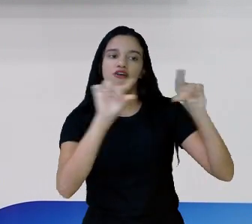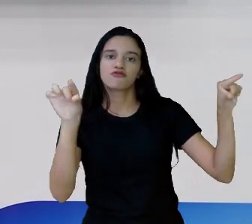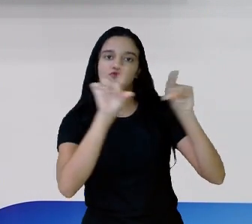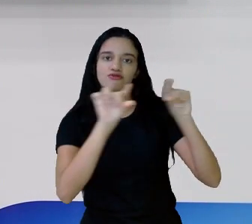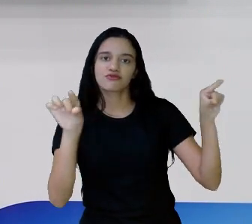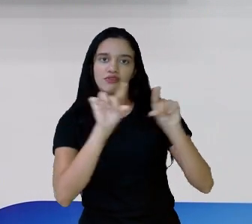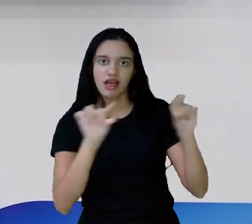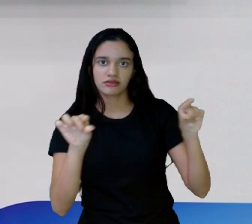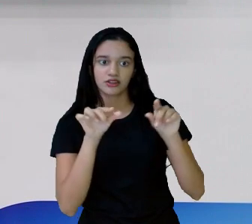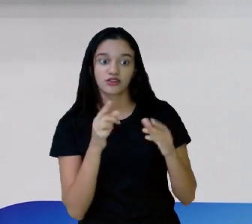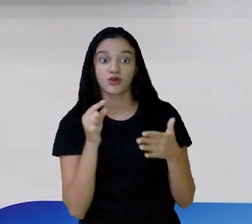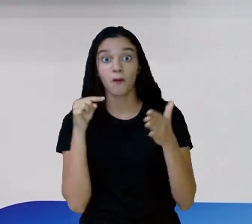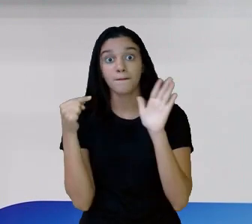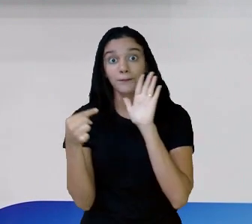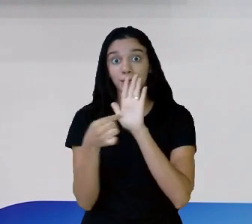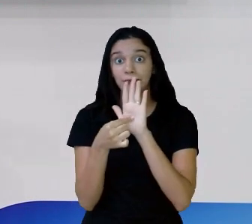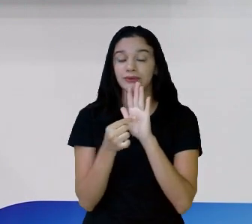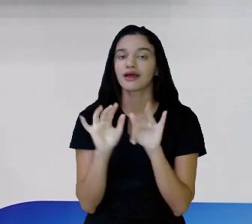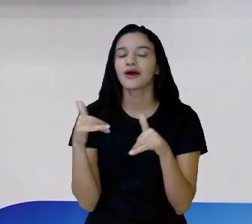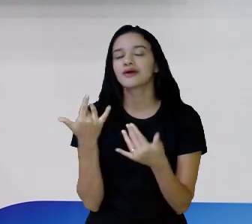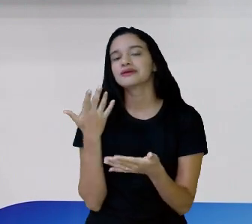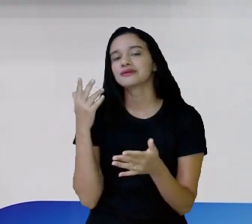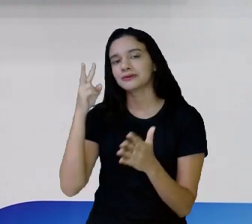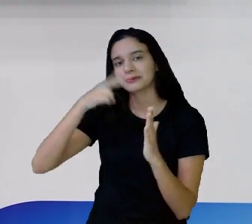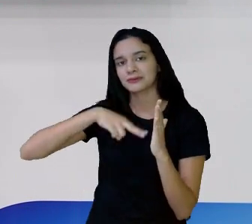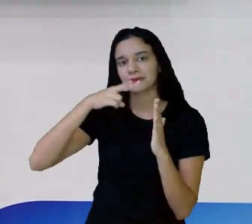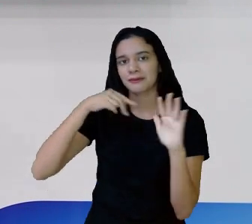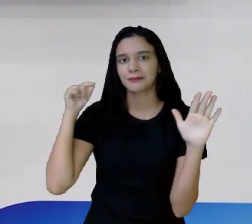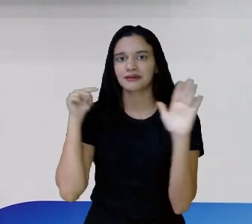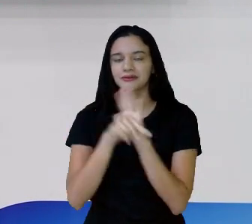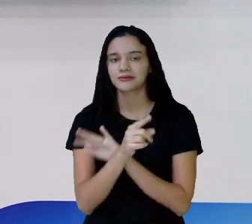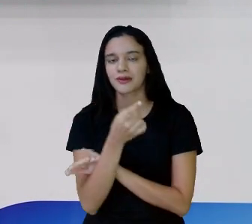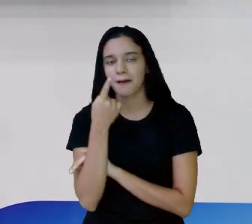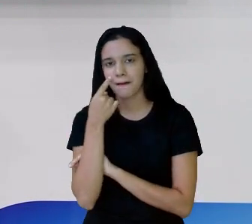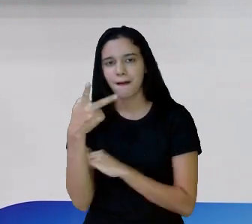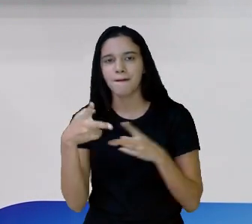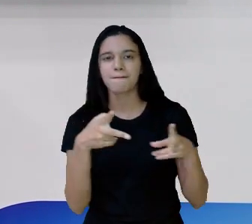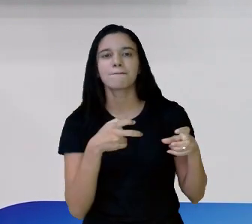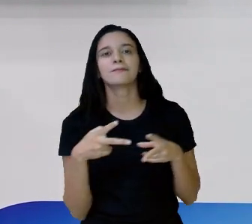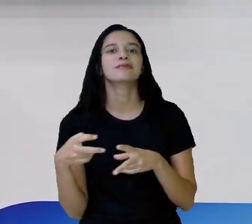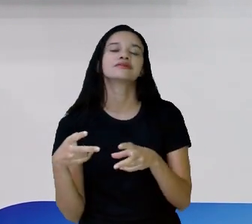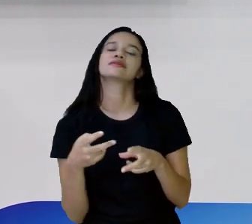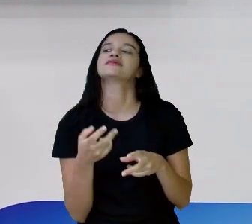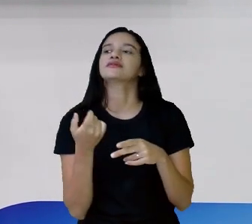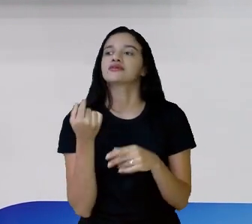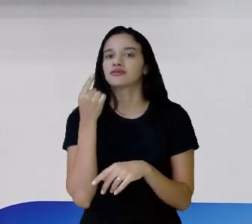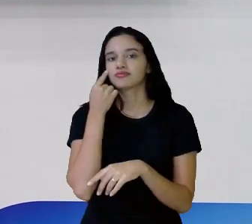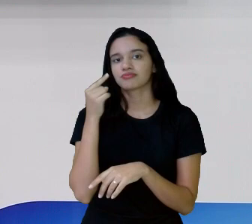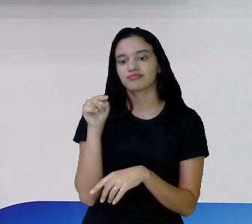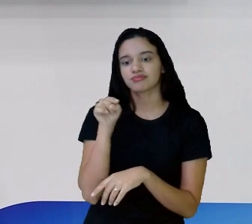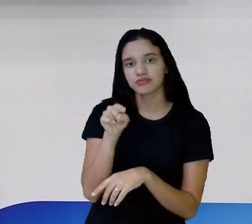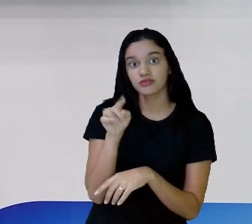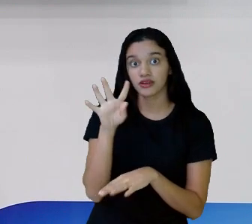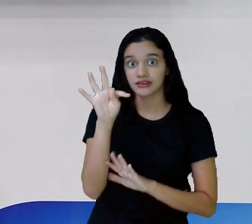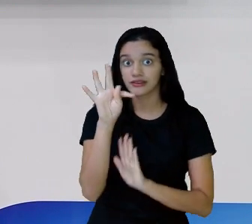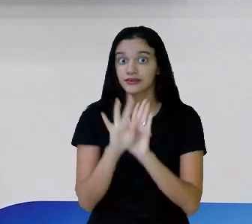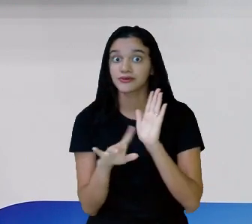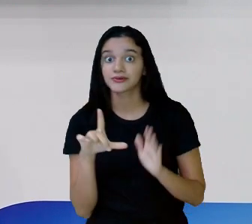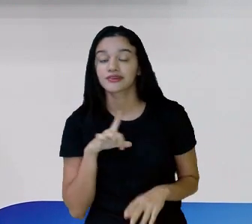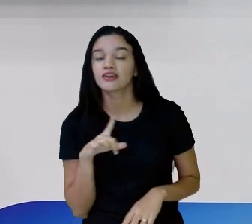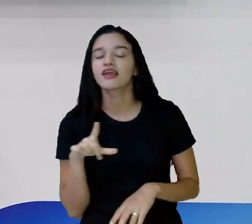estivesse com o ponto final. Por exemplo, deixa eu ler essa pergunta para vocês. Perceberam quantos sinais de pontuação esse texto